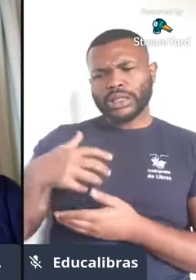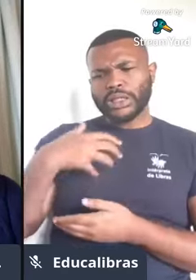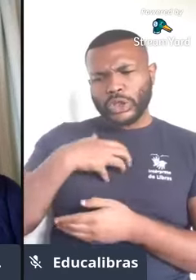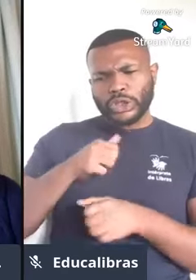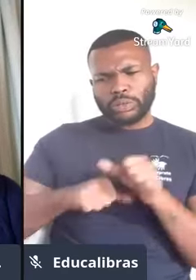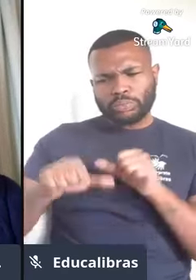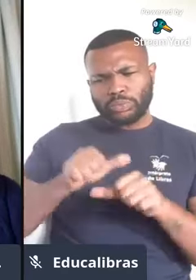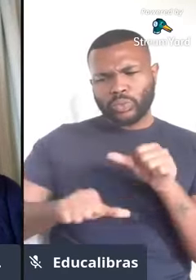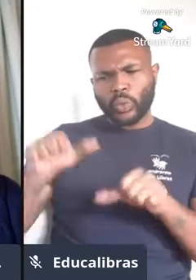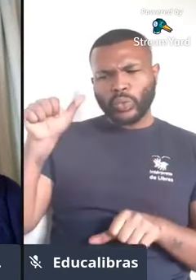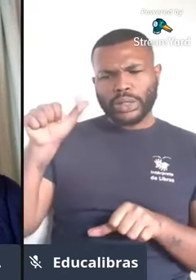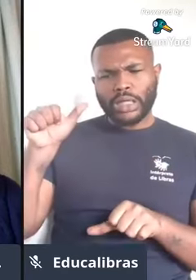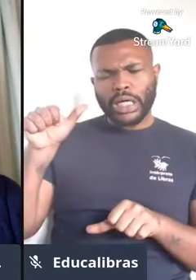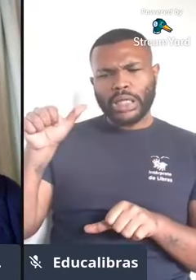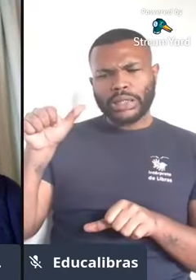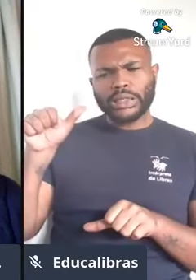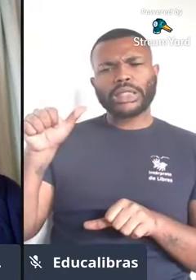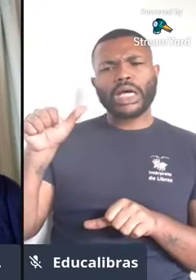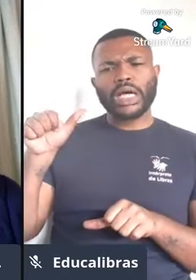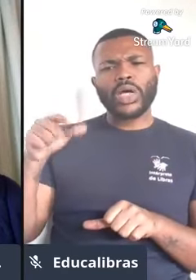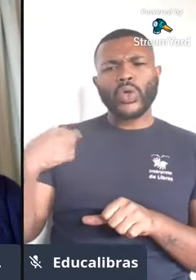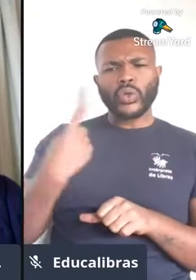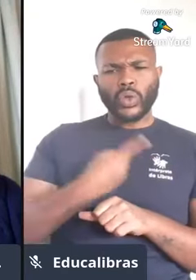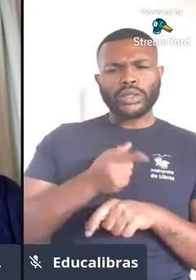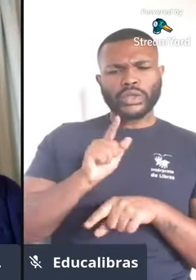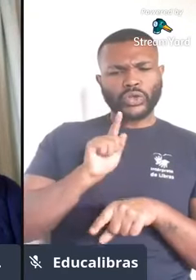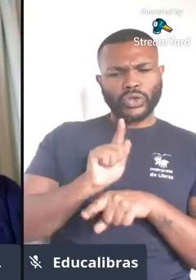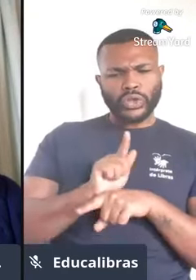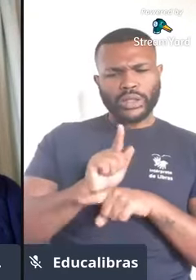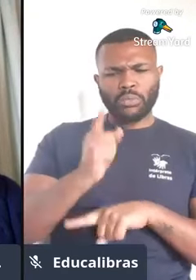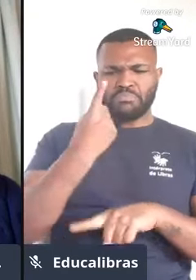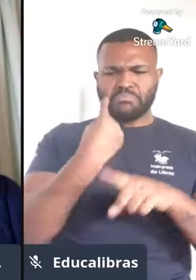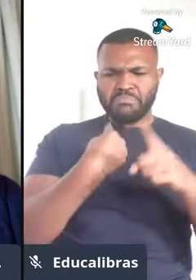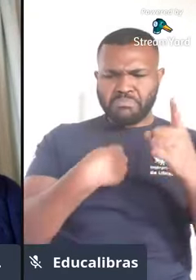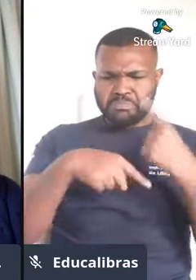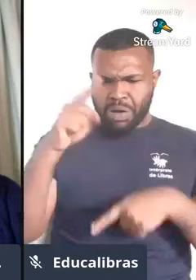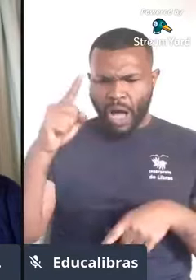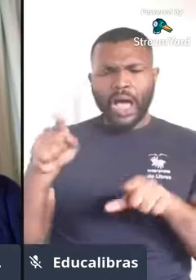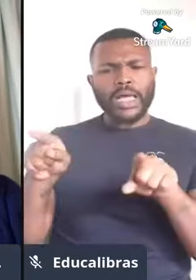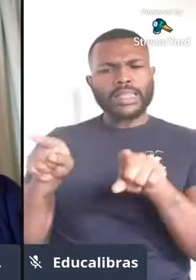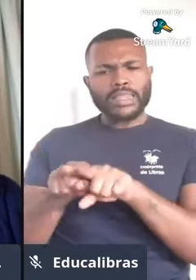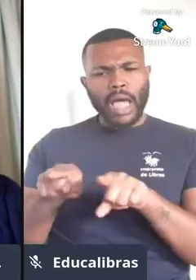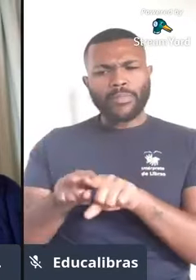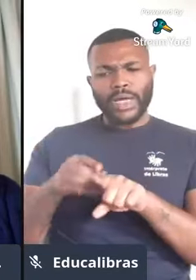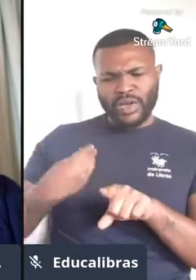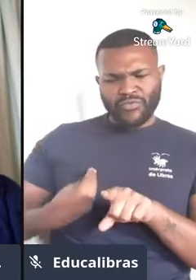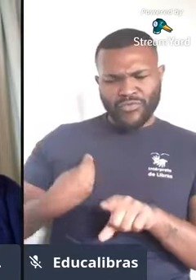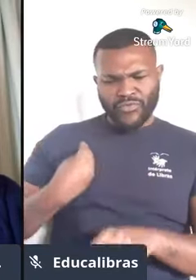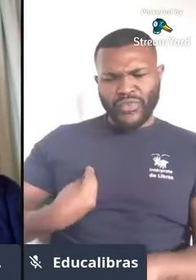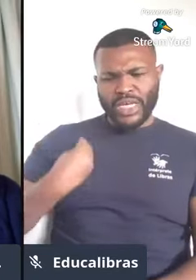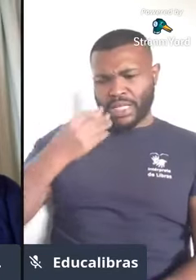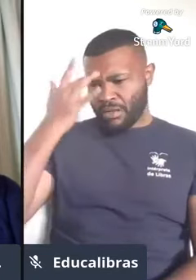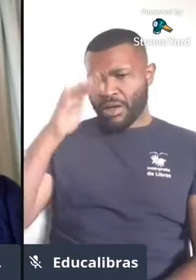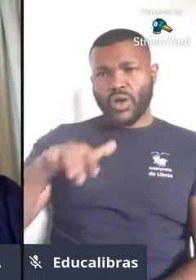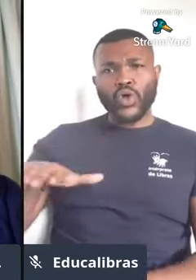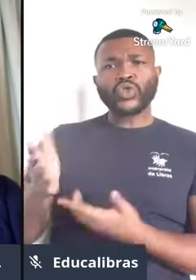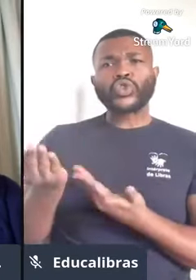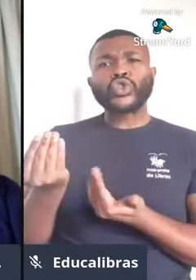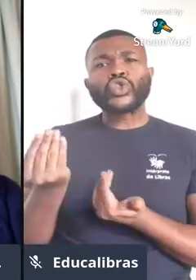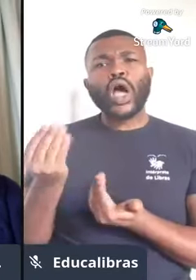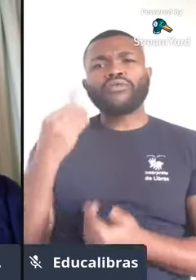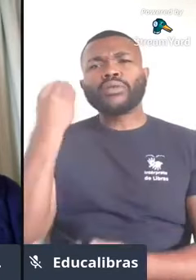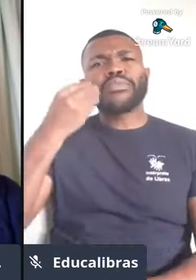quão transformador isso foi para a nossa gestão e o quão transformador isso foi para a vida desses jovens,